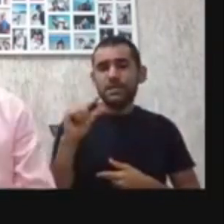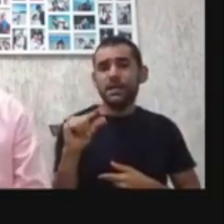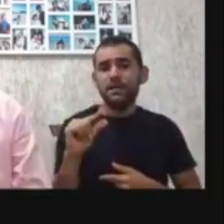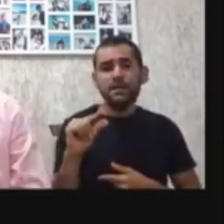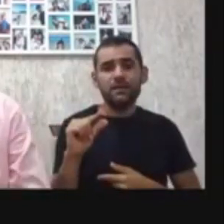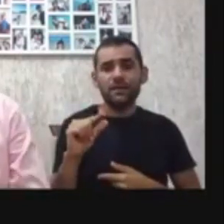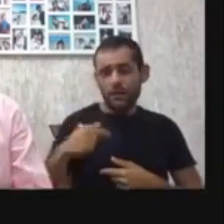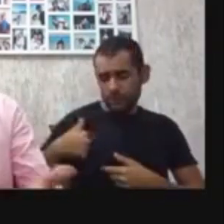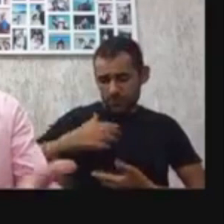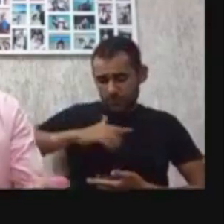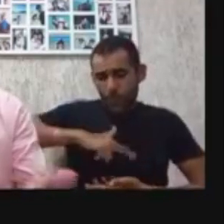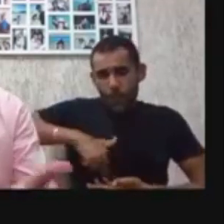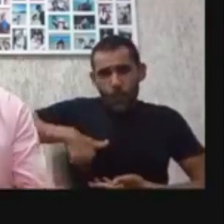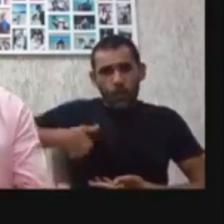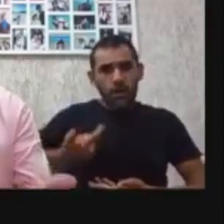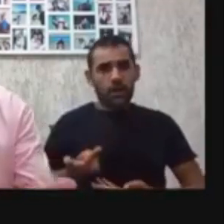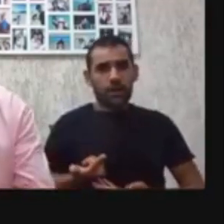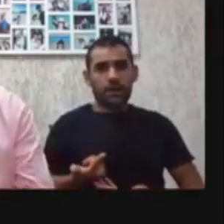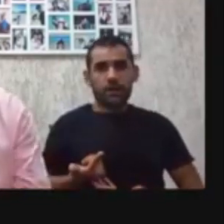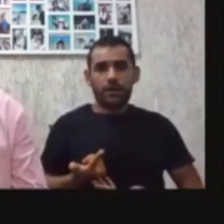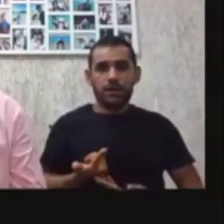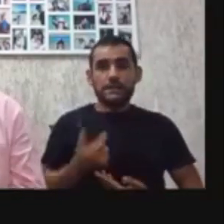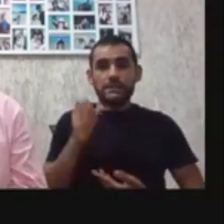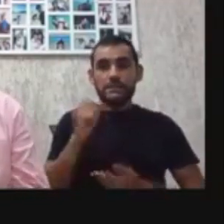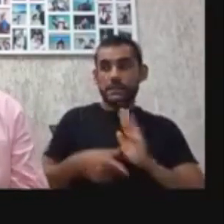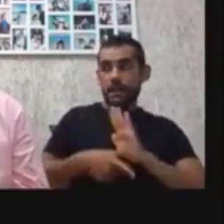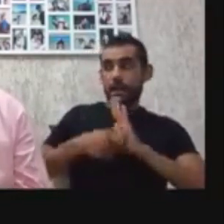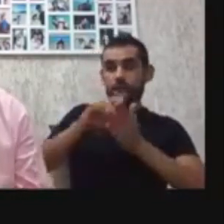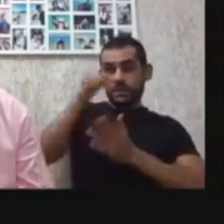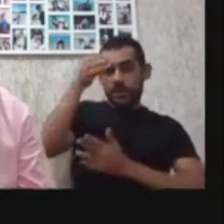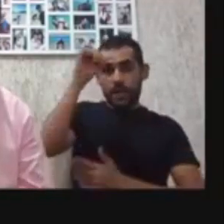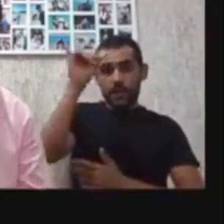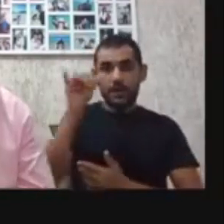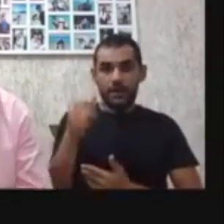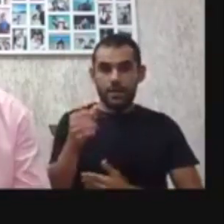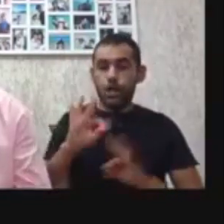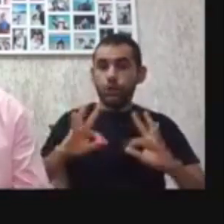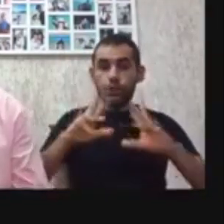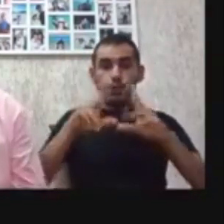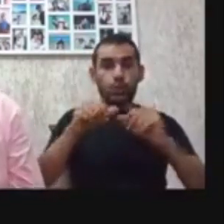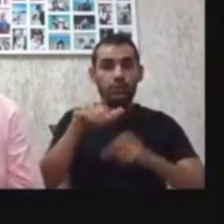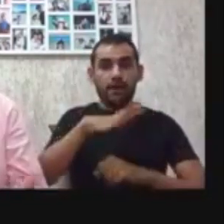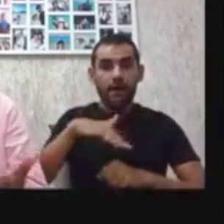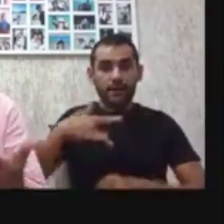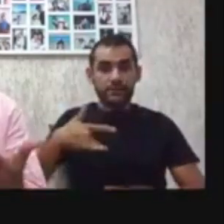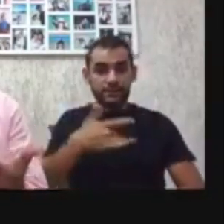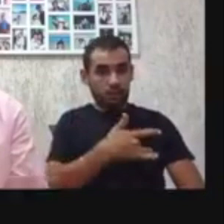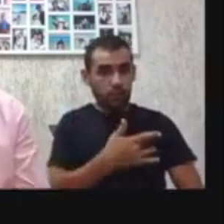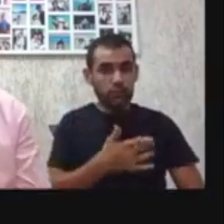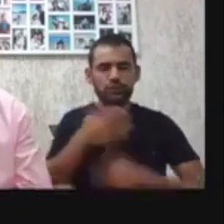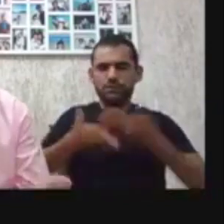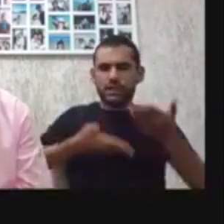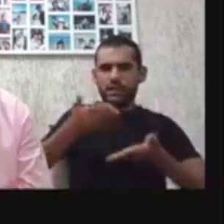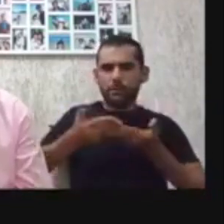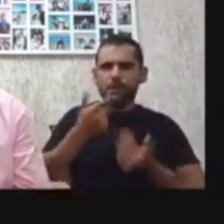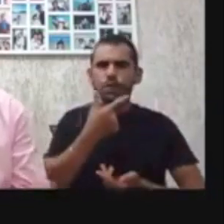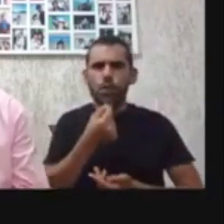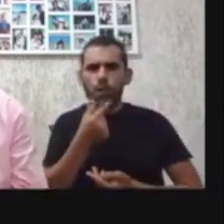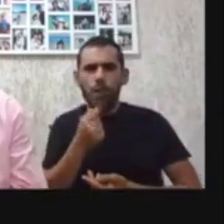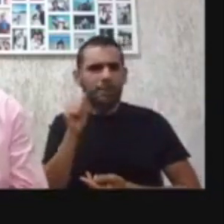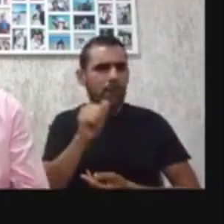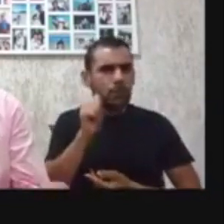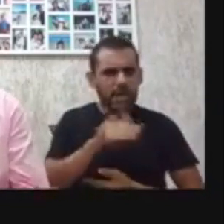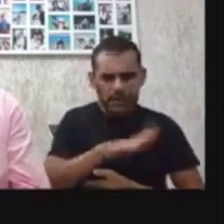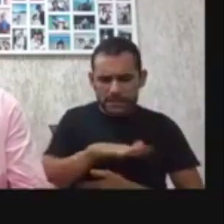precisava retirar tudo se fosse detectado precocemente. E isso serve para todas as áreas de saúde, do tratamento do homem, da mulher,